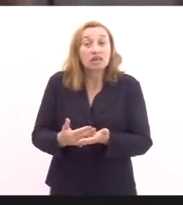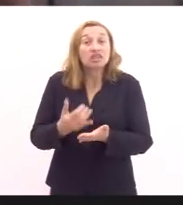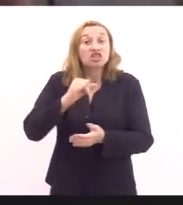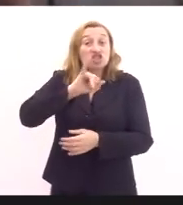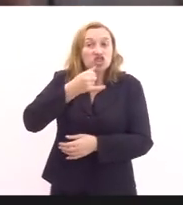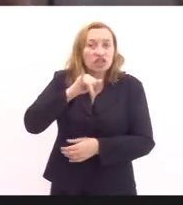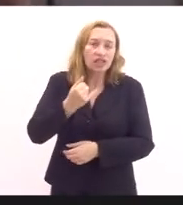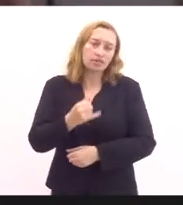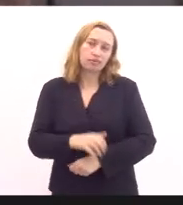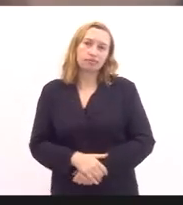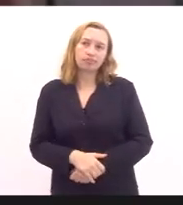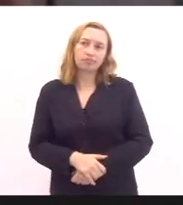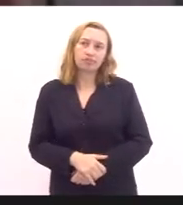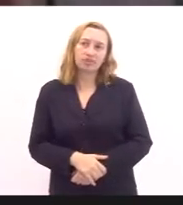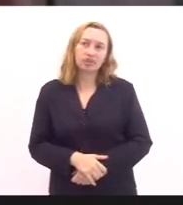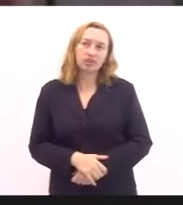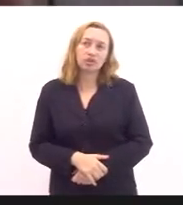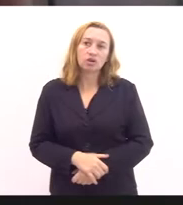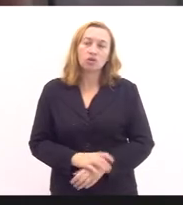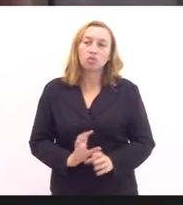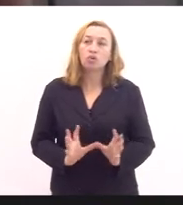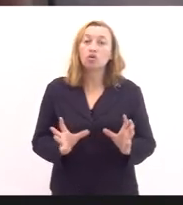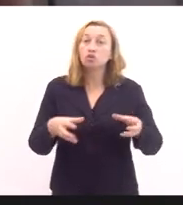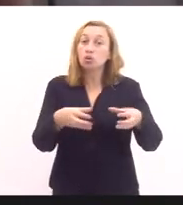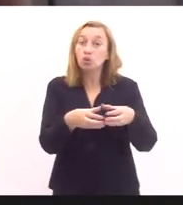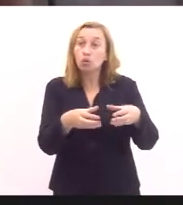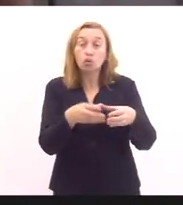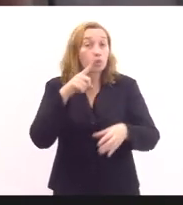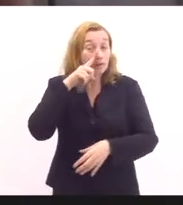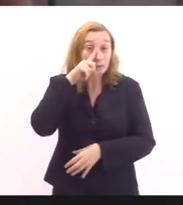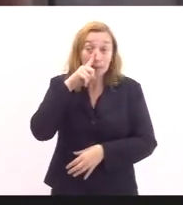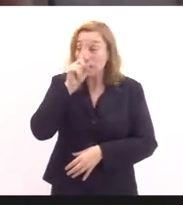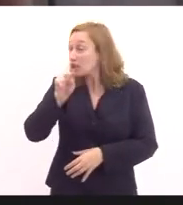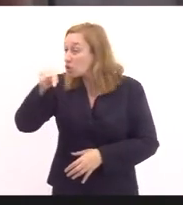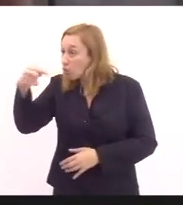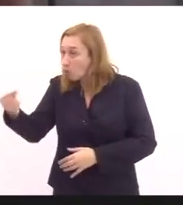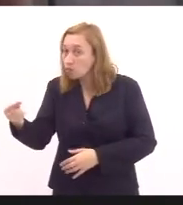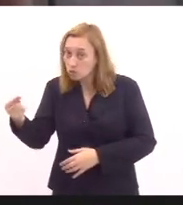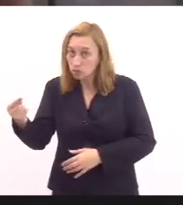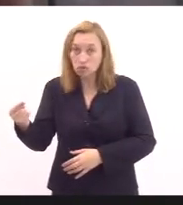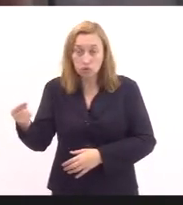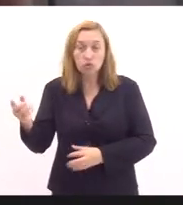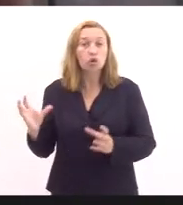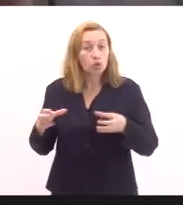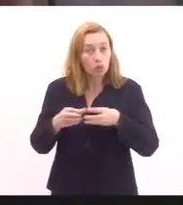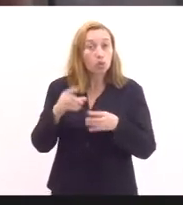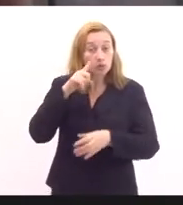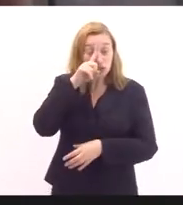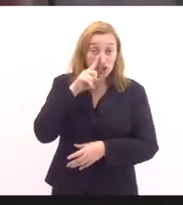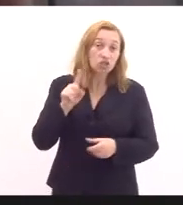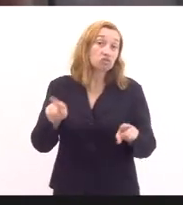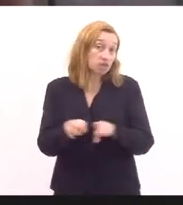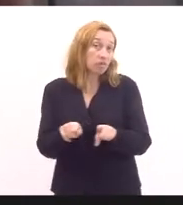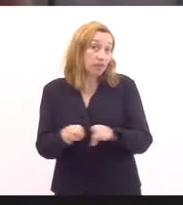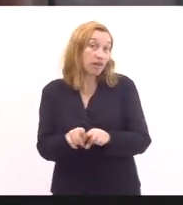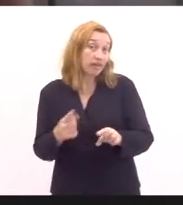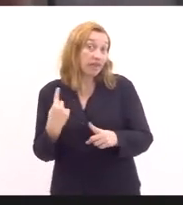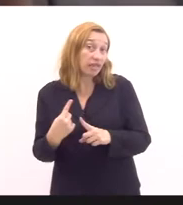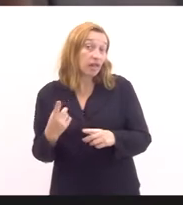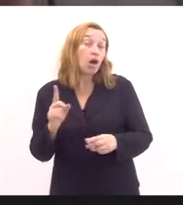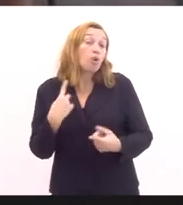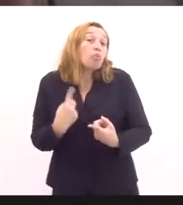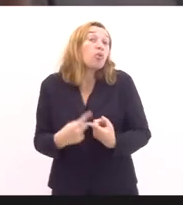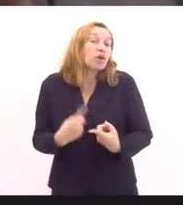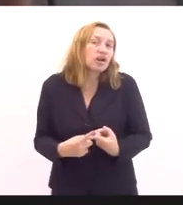Janeiro no banco de risco assim como os outros né como outros grupos de risco né é